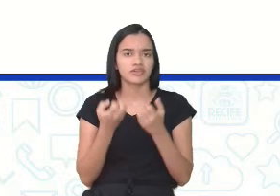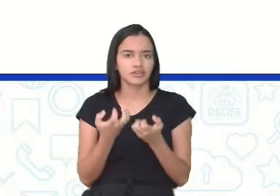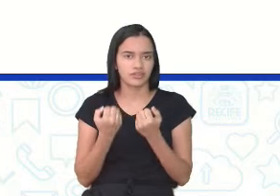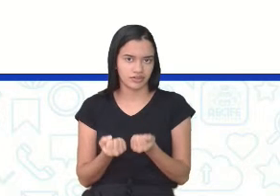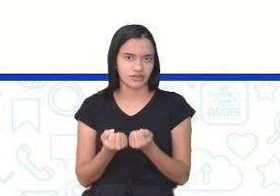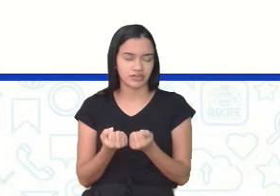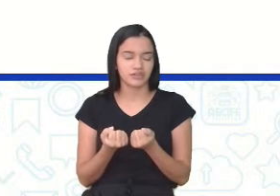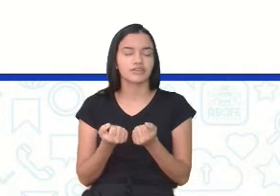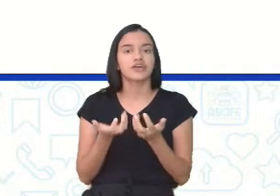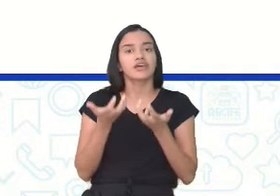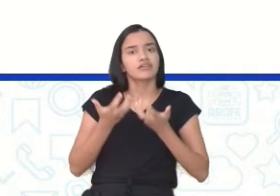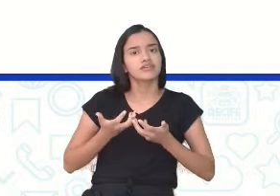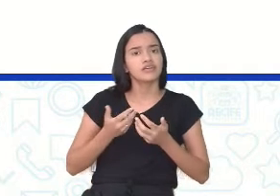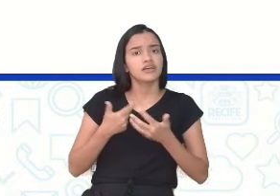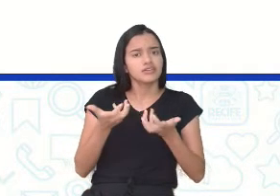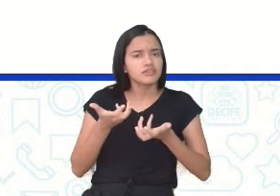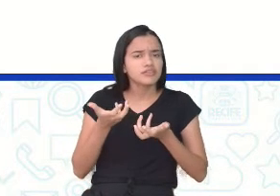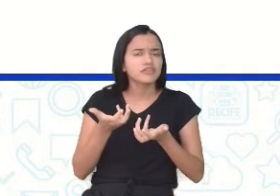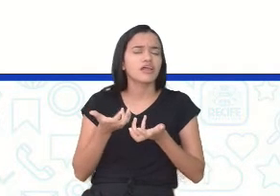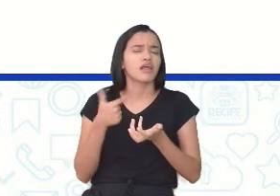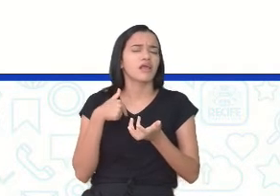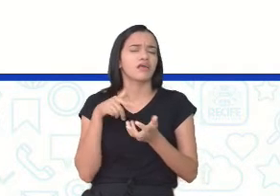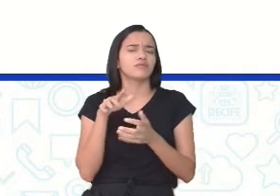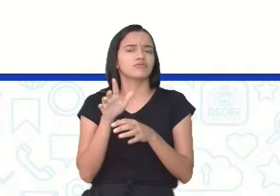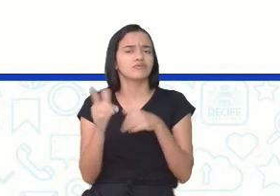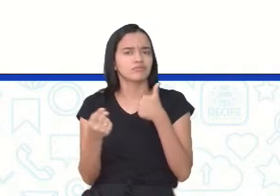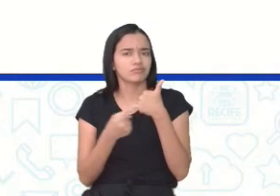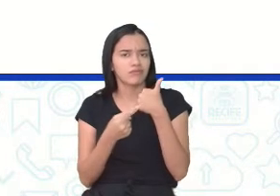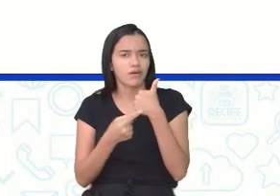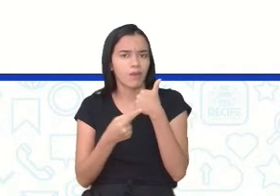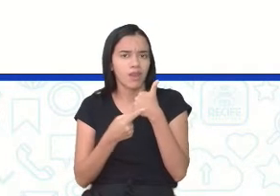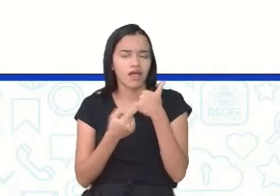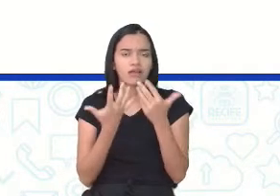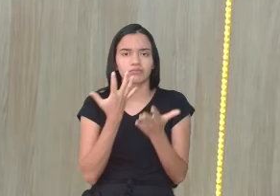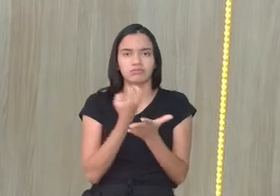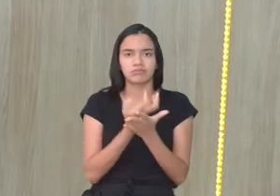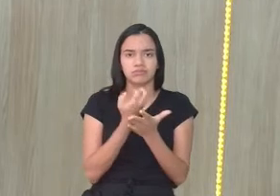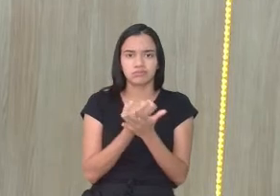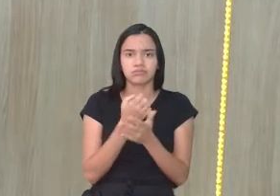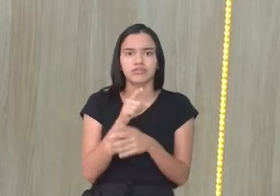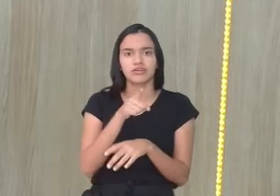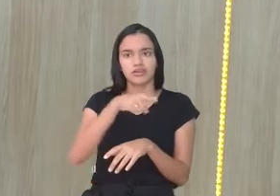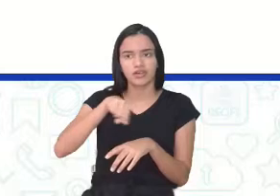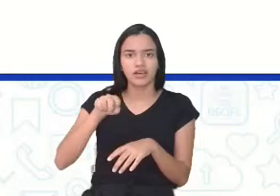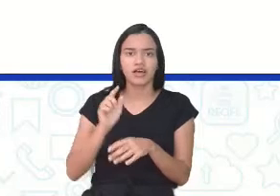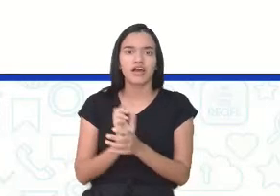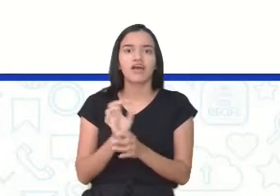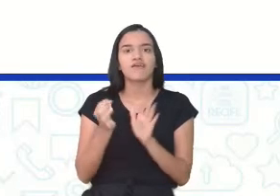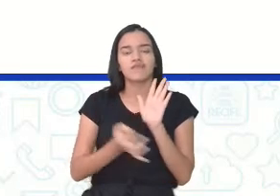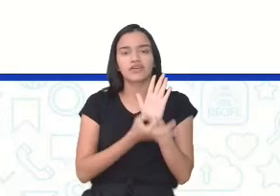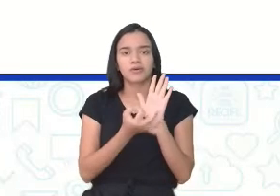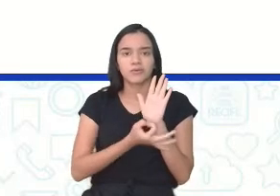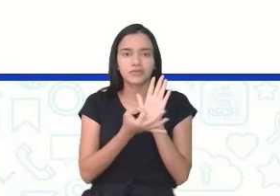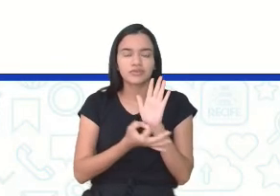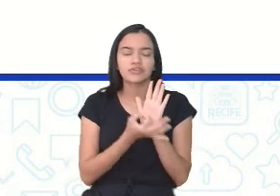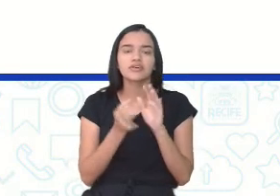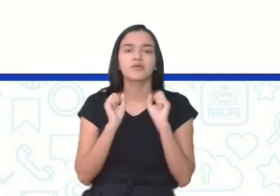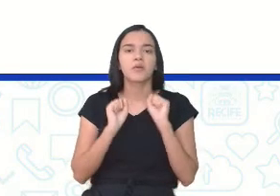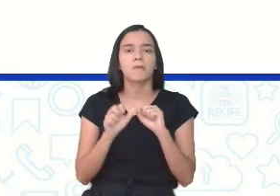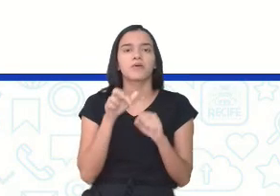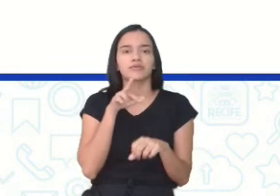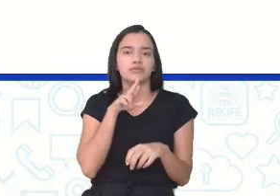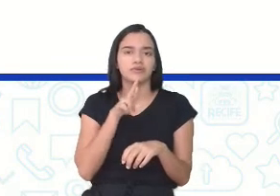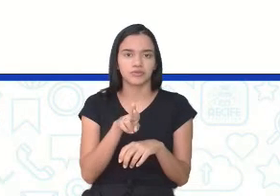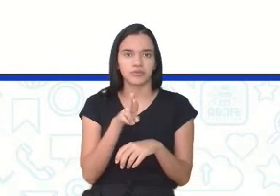baixa, assiste, comenta lá, dá um like na nossa aula e você vai comentando e eu posso